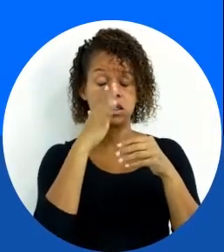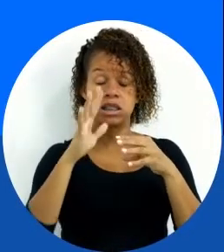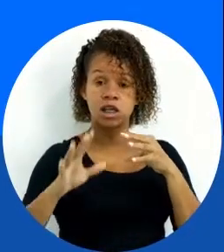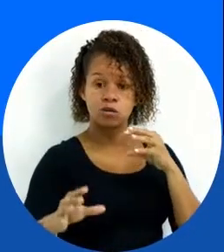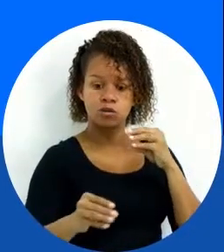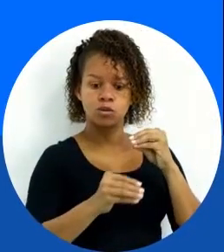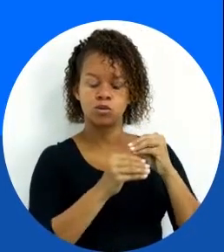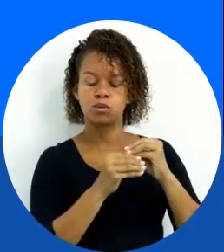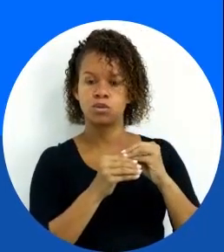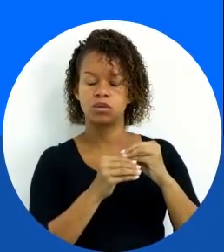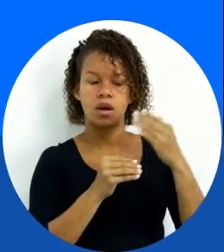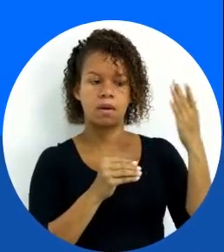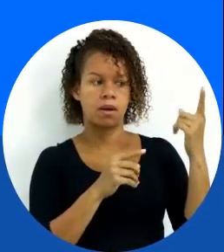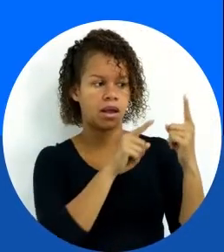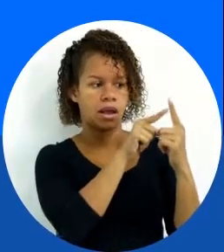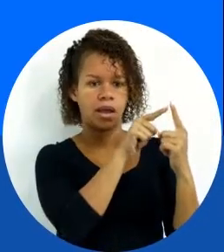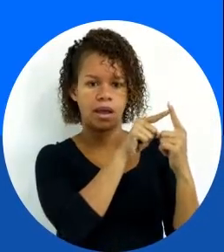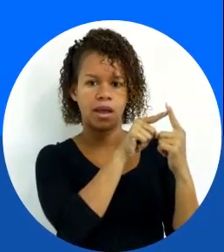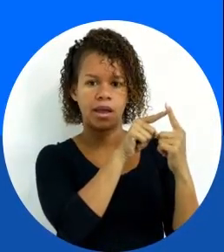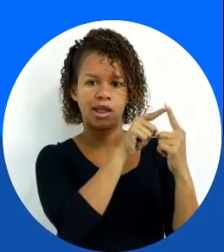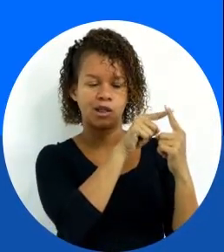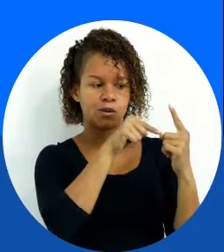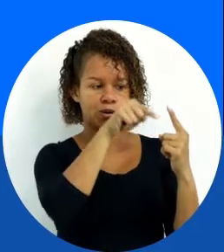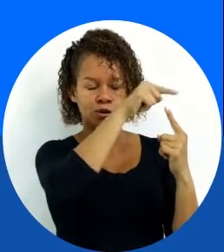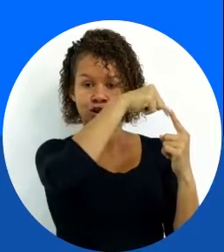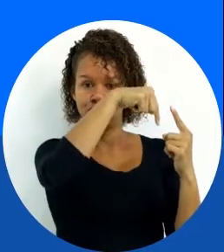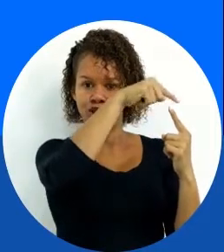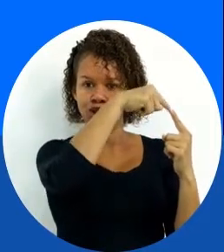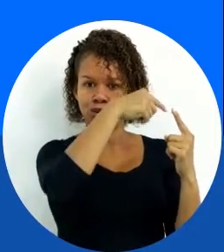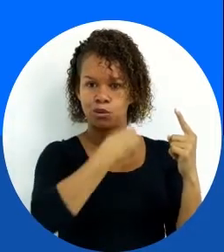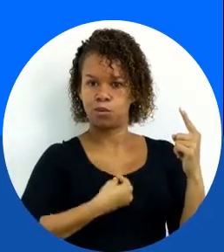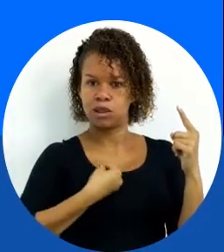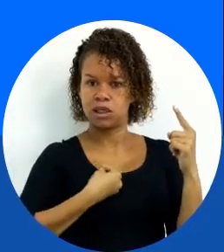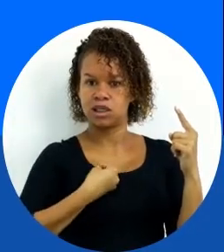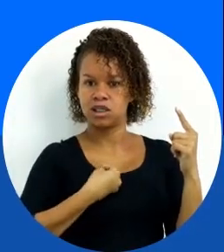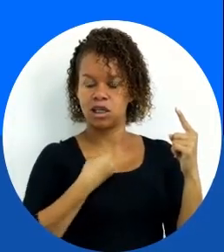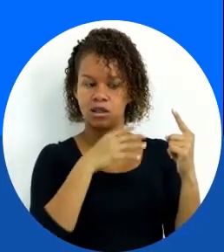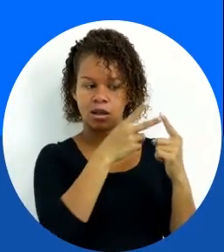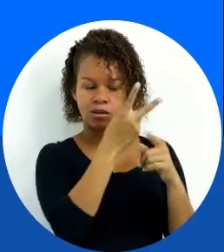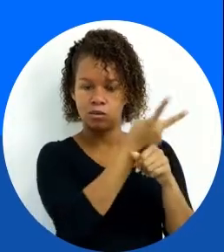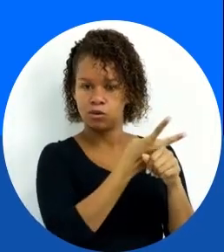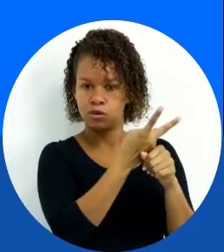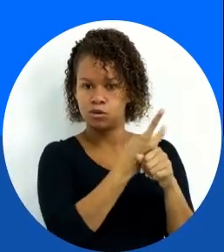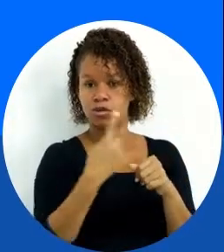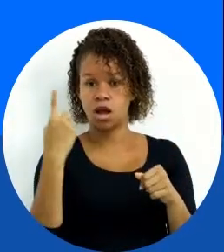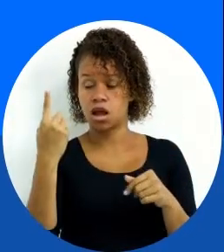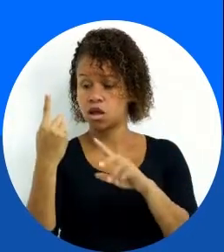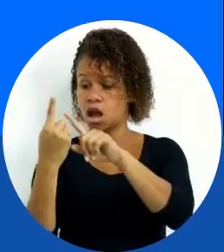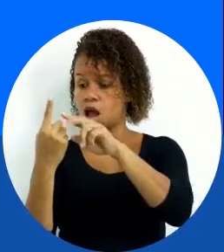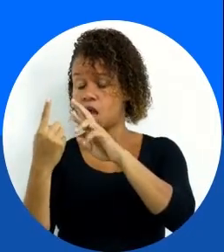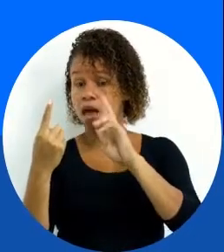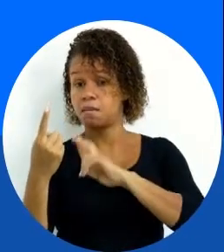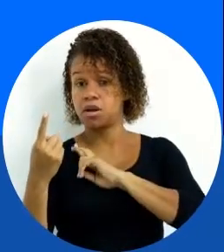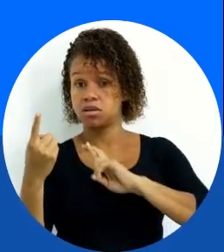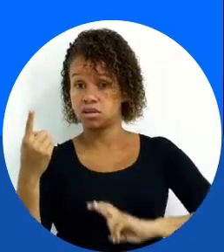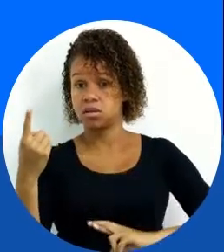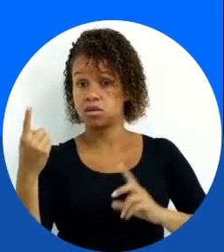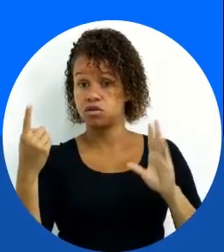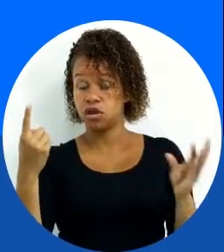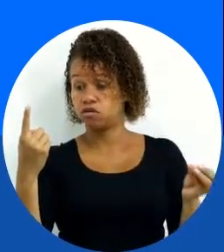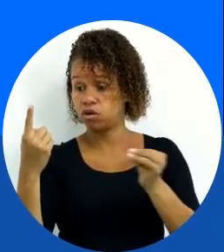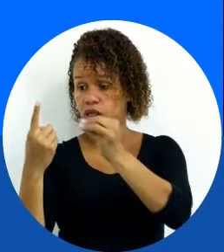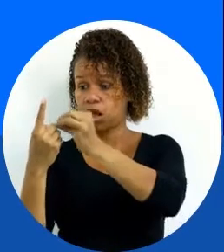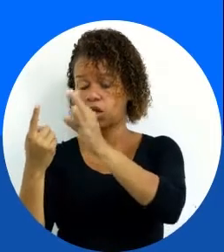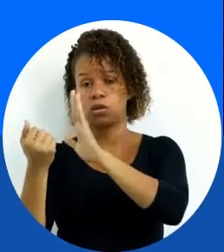comparação entre os termos que estão presentes nessa expressão de busca e a representação que foi dada